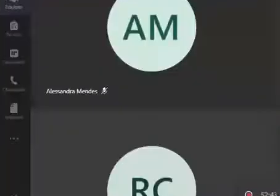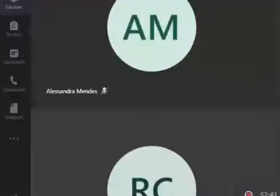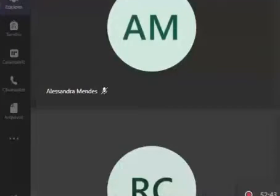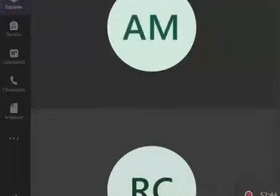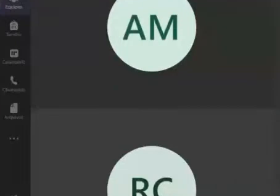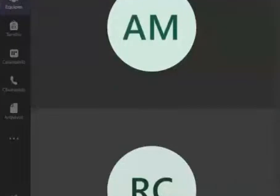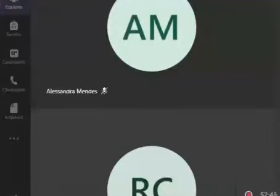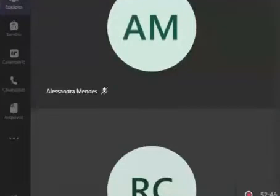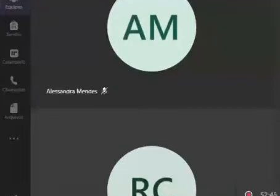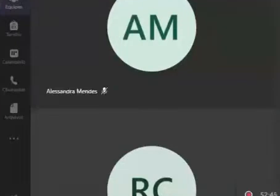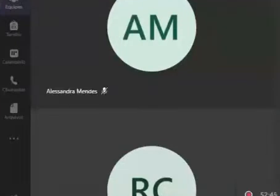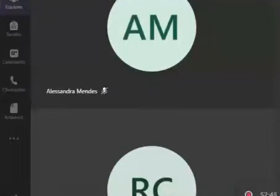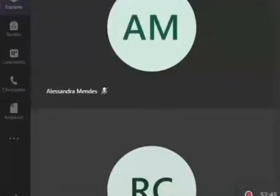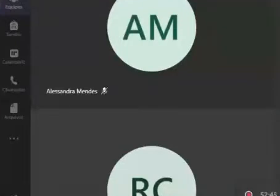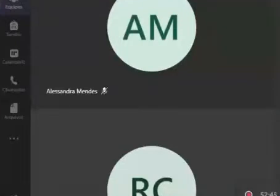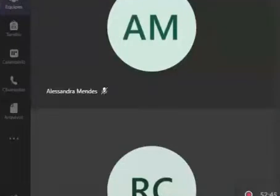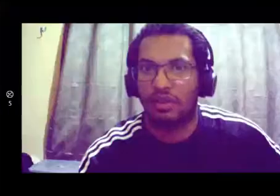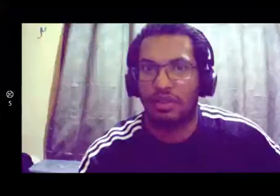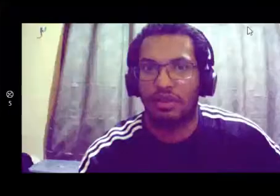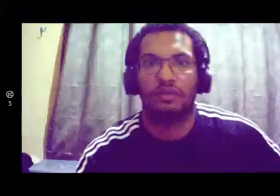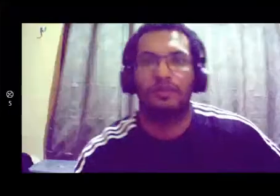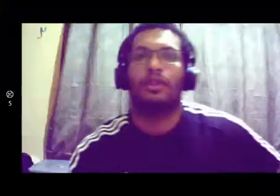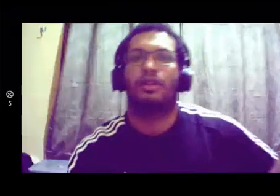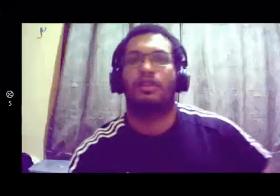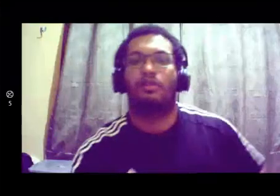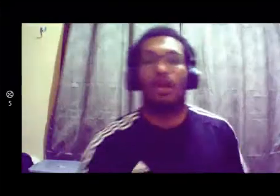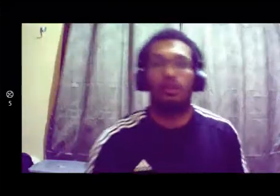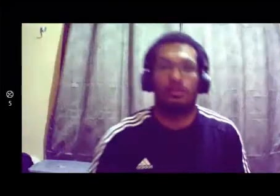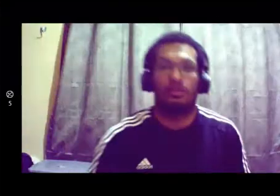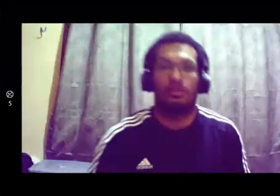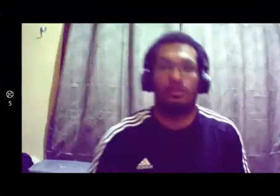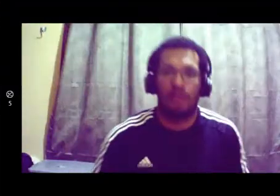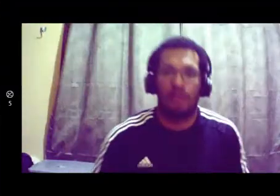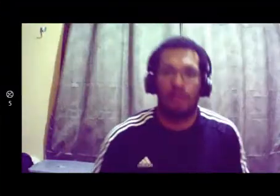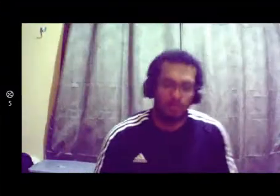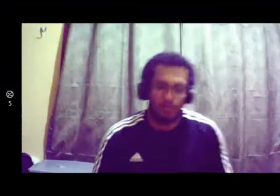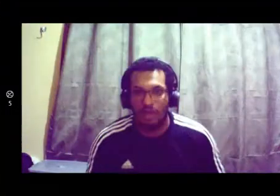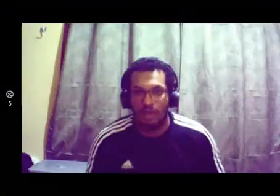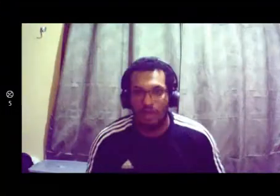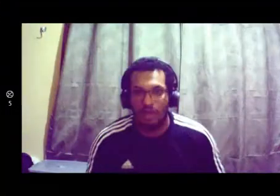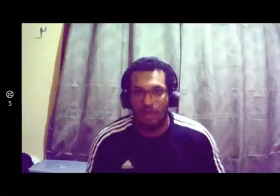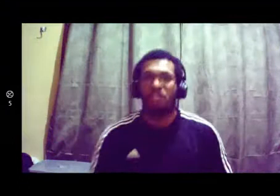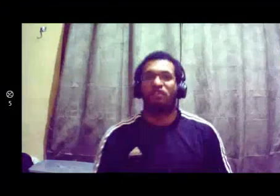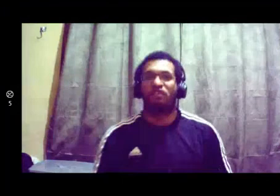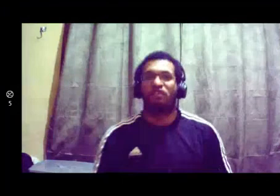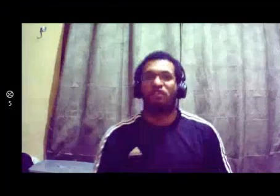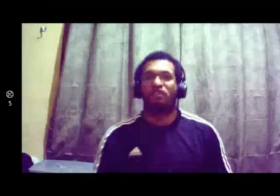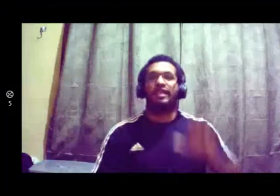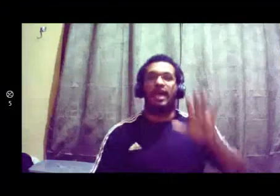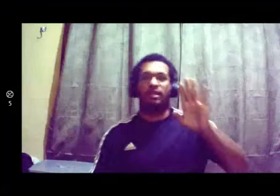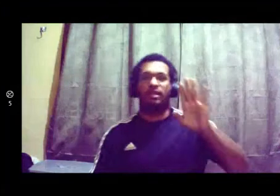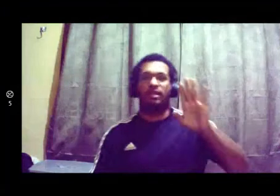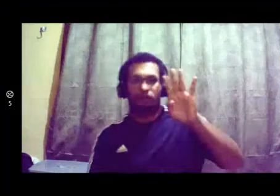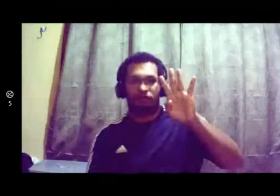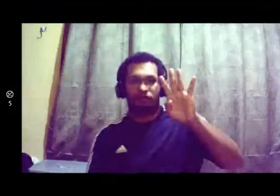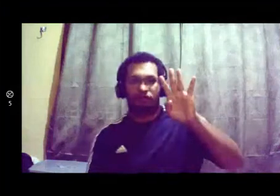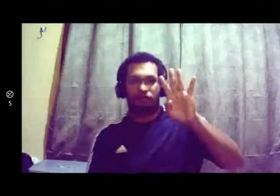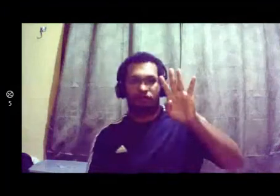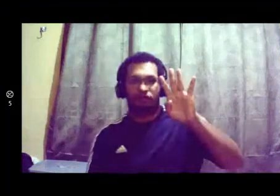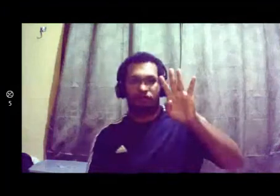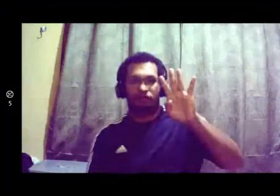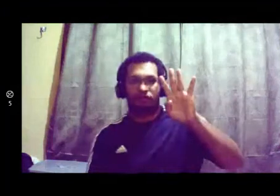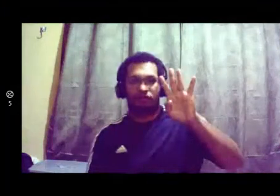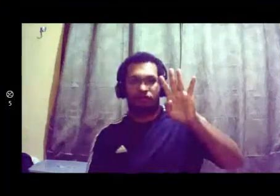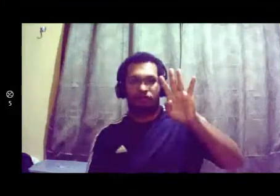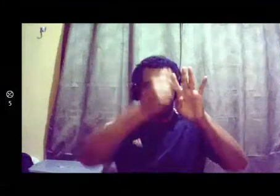Foi. Deixa eu ver só. Tá certo. Então vamos lá. Só vou recapitular então. Quando a gente fala de calendário, então, faz